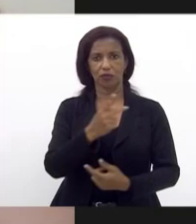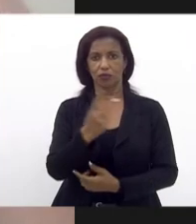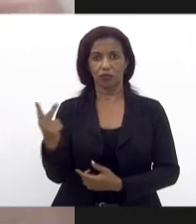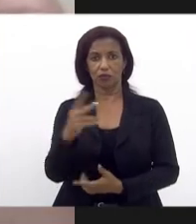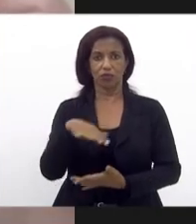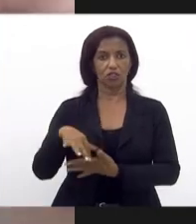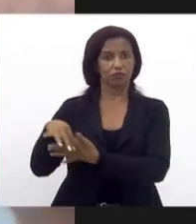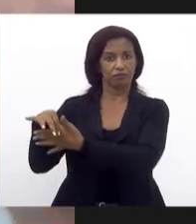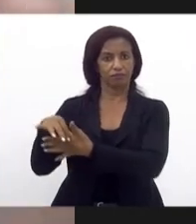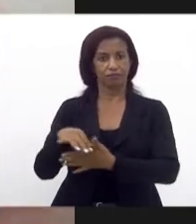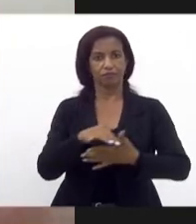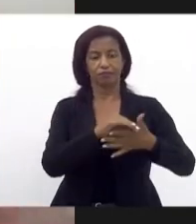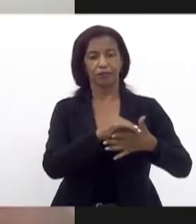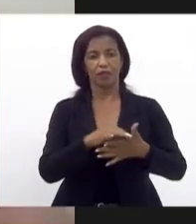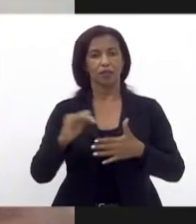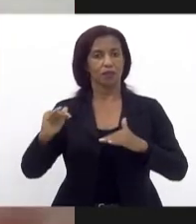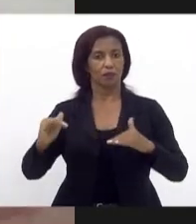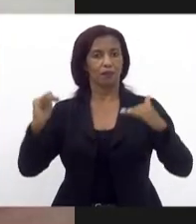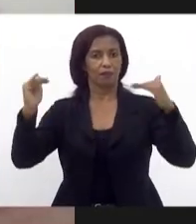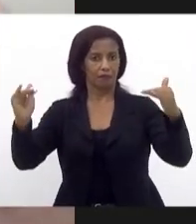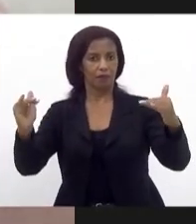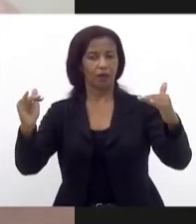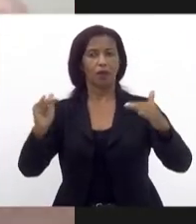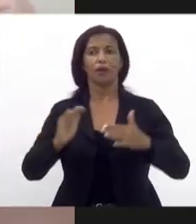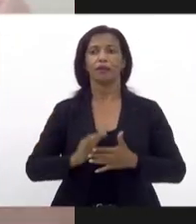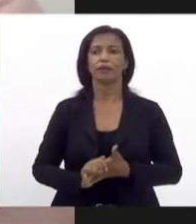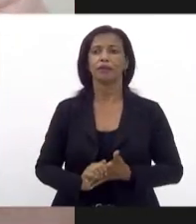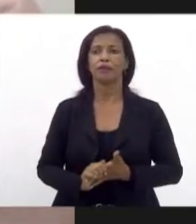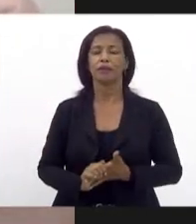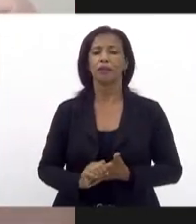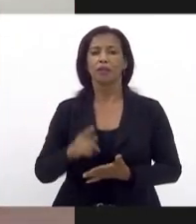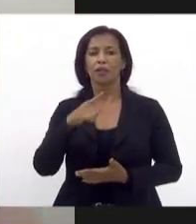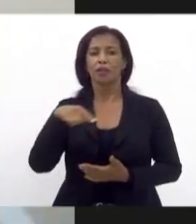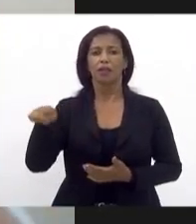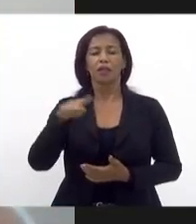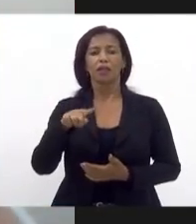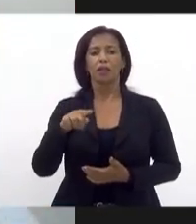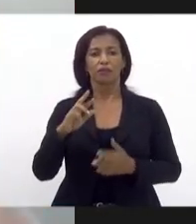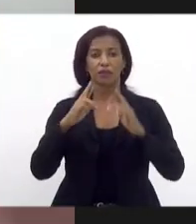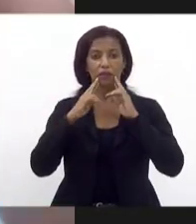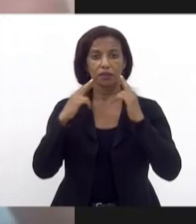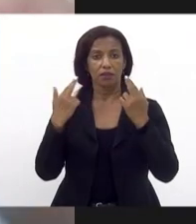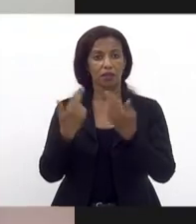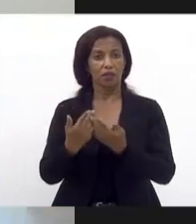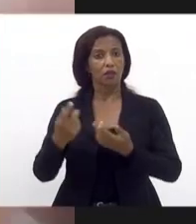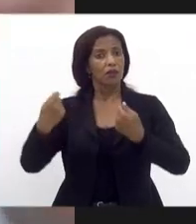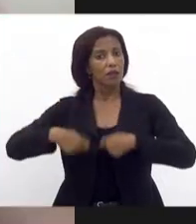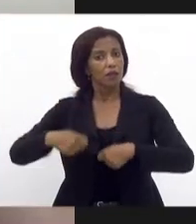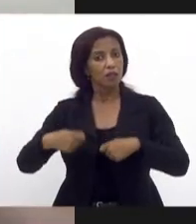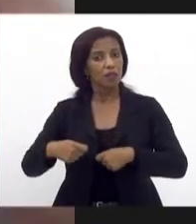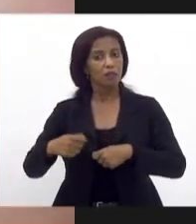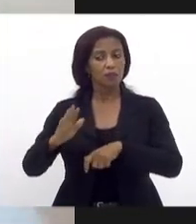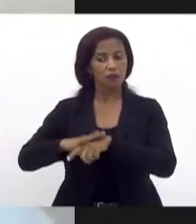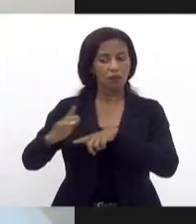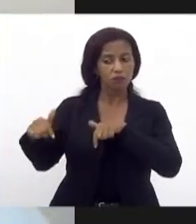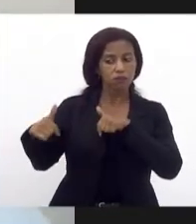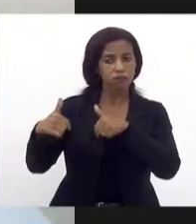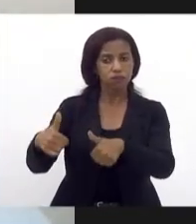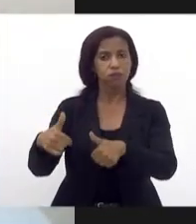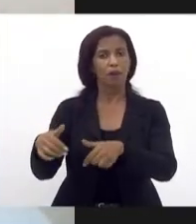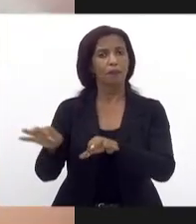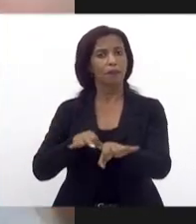como representantes políticos maiores, juntamente com o Portinho, que está fazendo audiência pública, é que tem que fazer algo